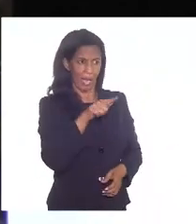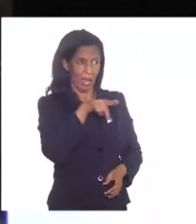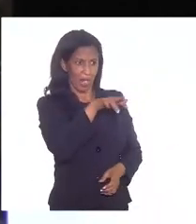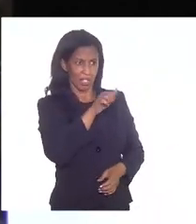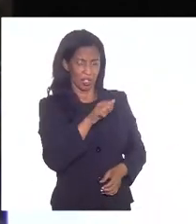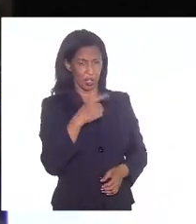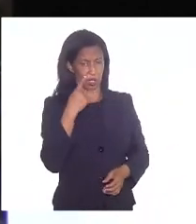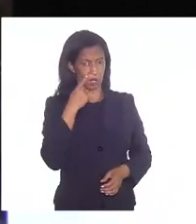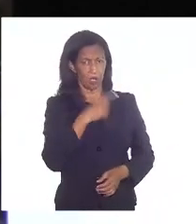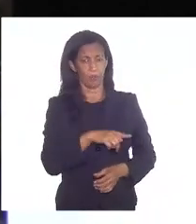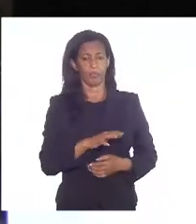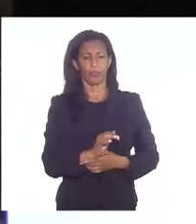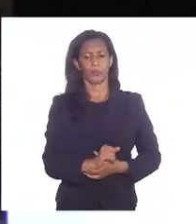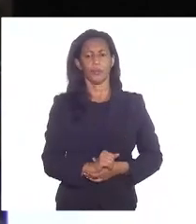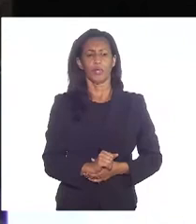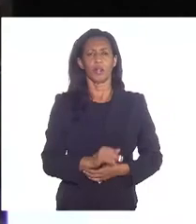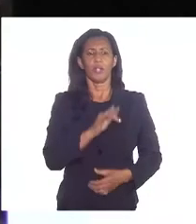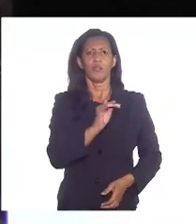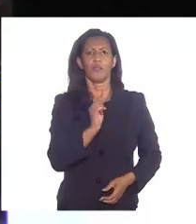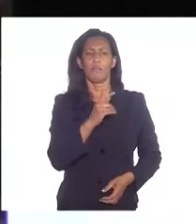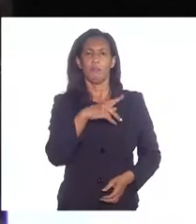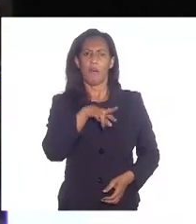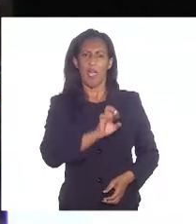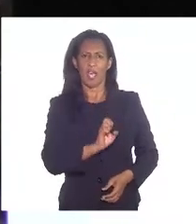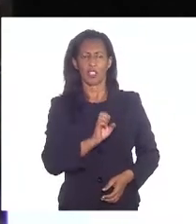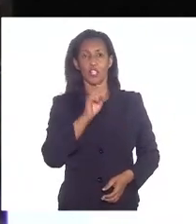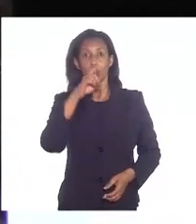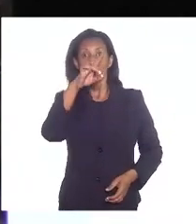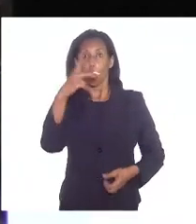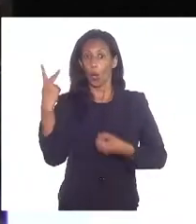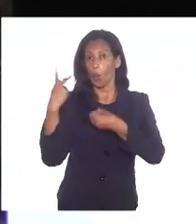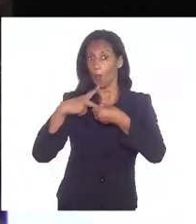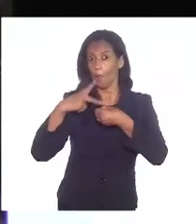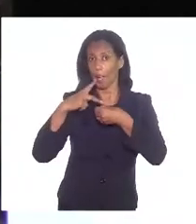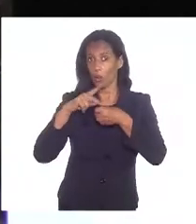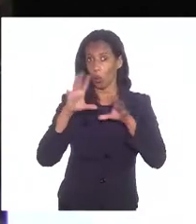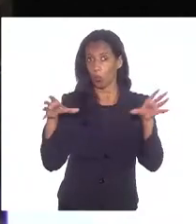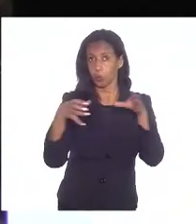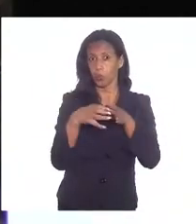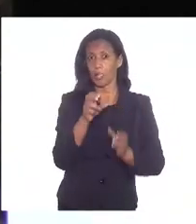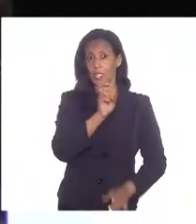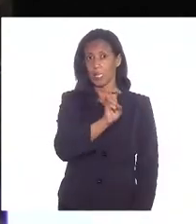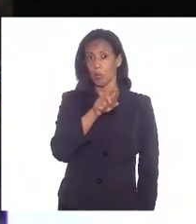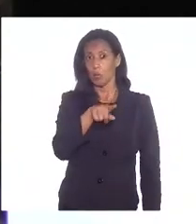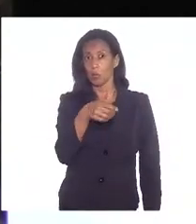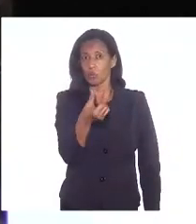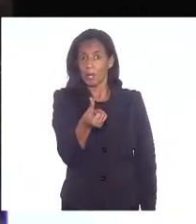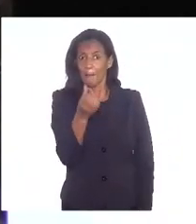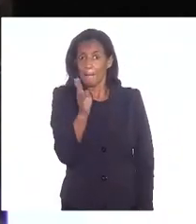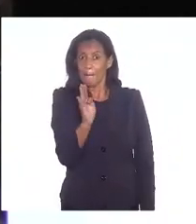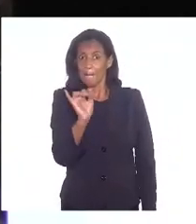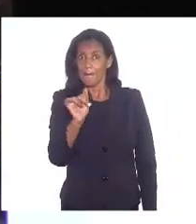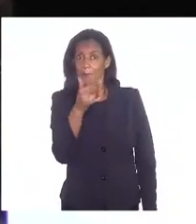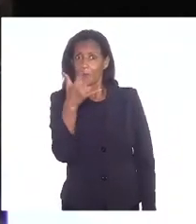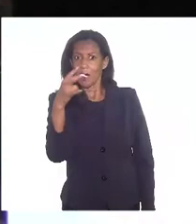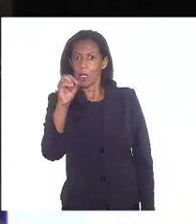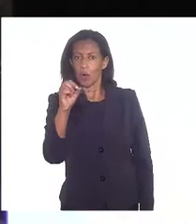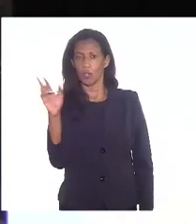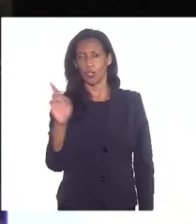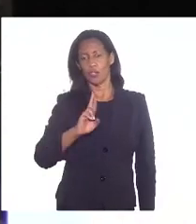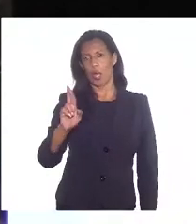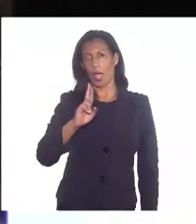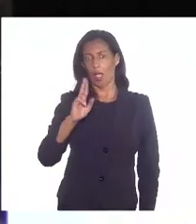Rio perde anualmente só com petróleo para a Lei Candir 5,6 bilhões de reais,